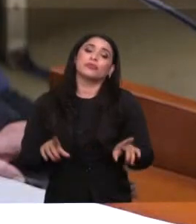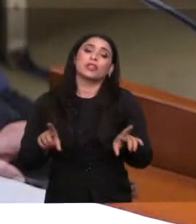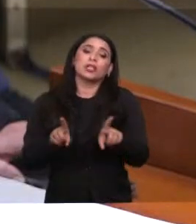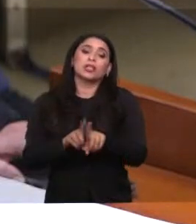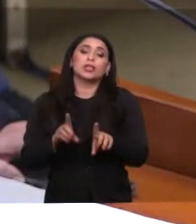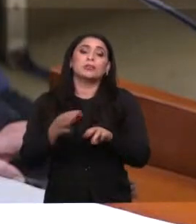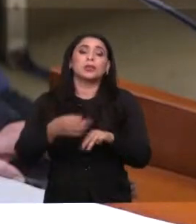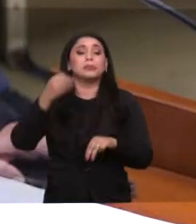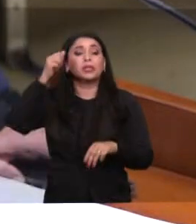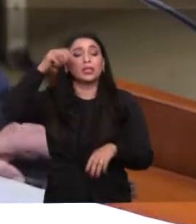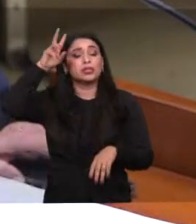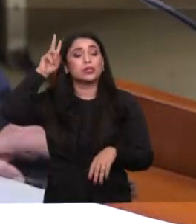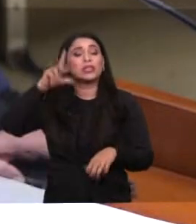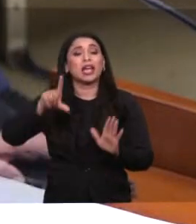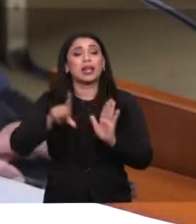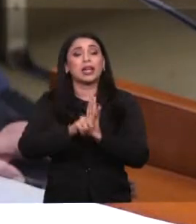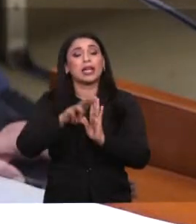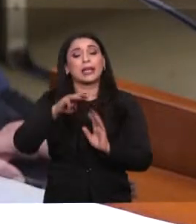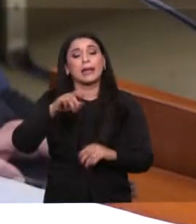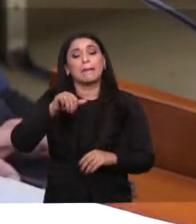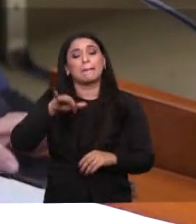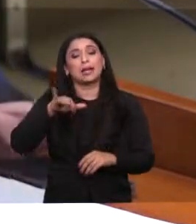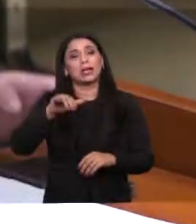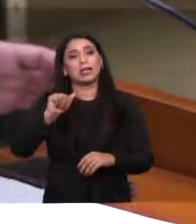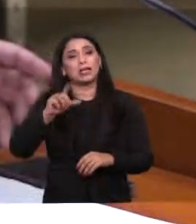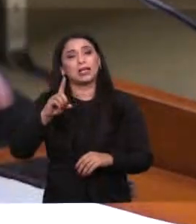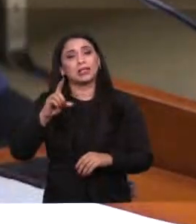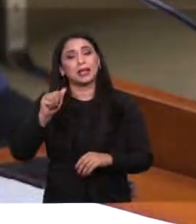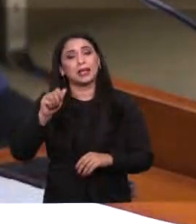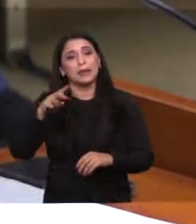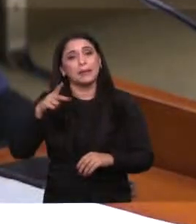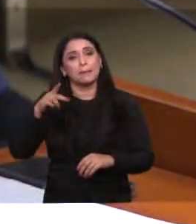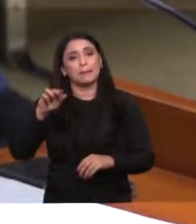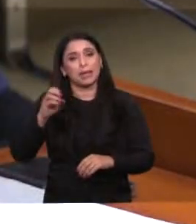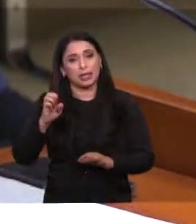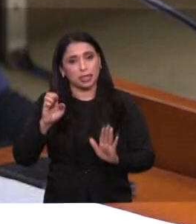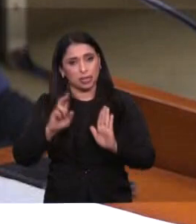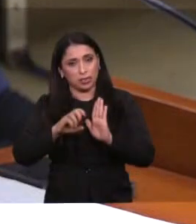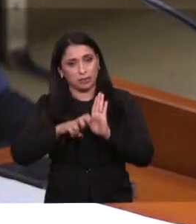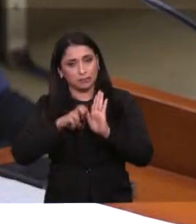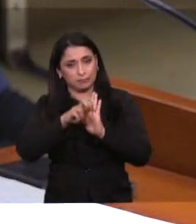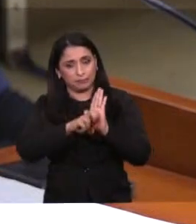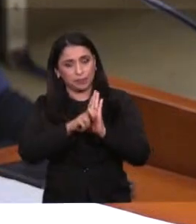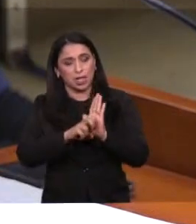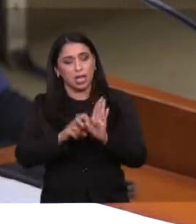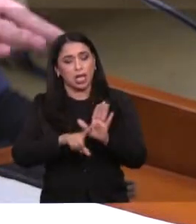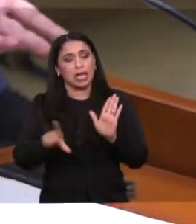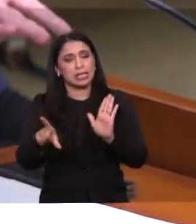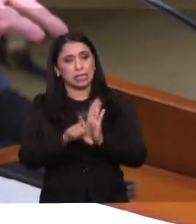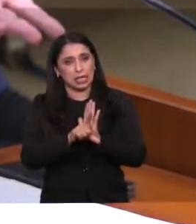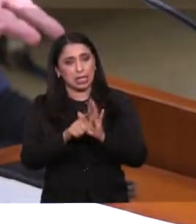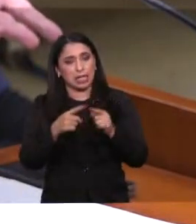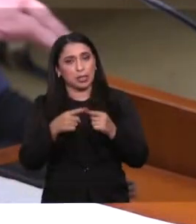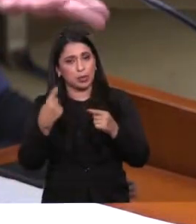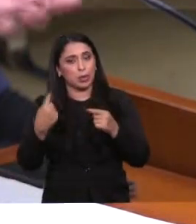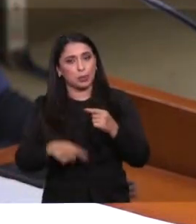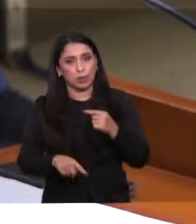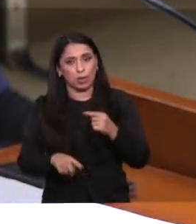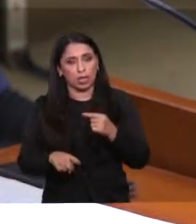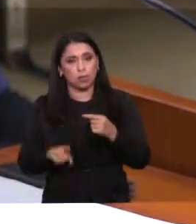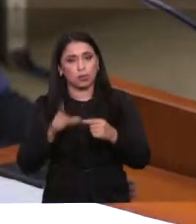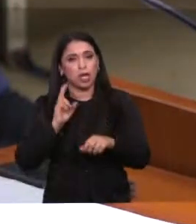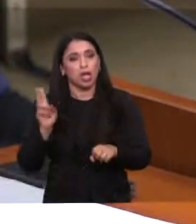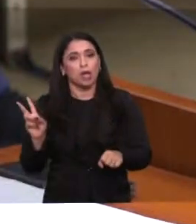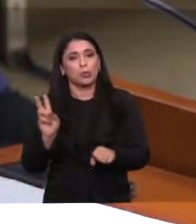ministro Fux, da Lei Maria da Penha, porque a lei ela proíbe